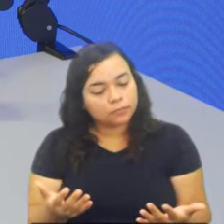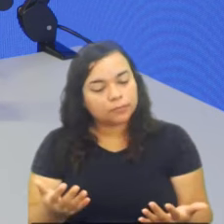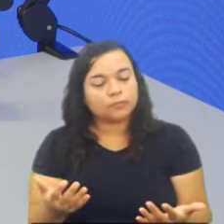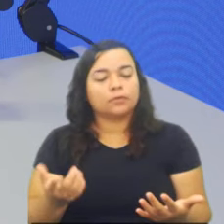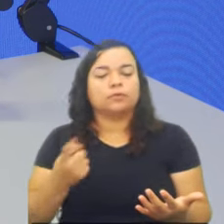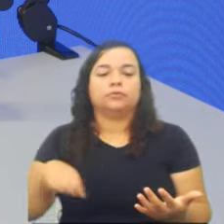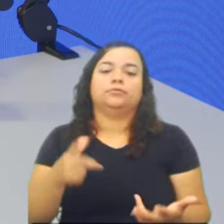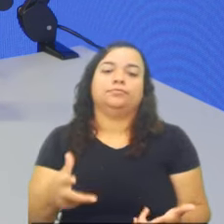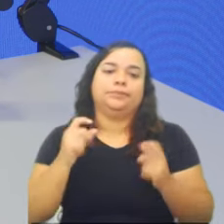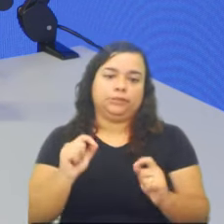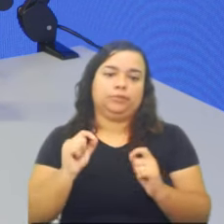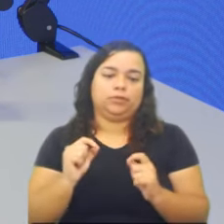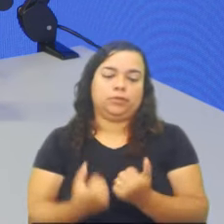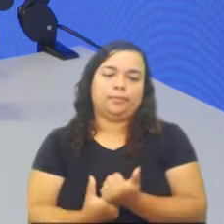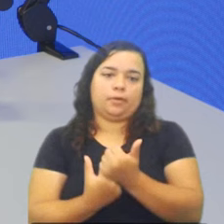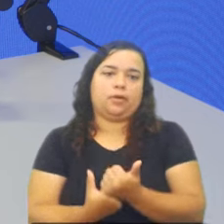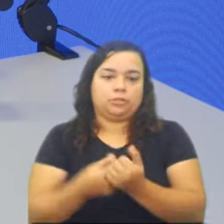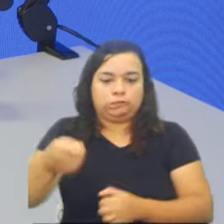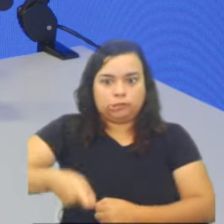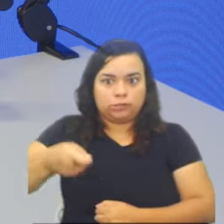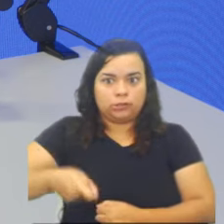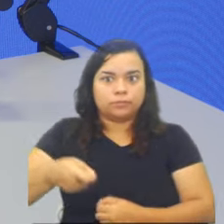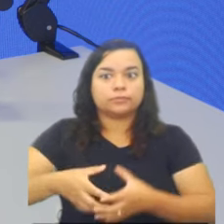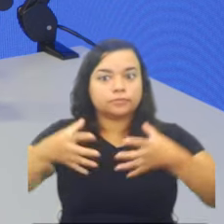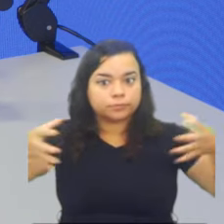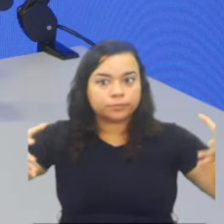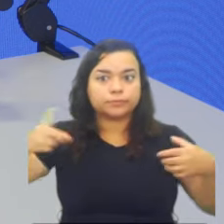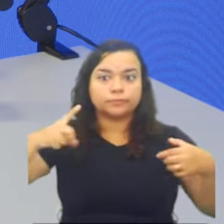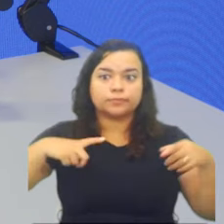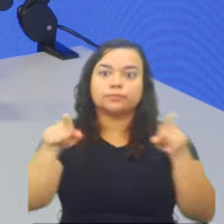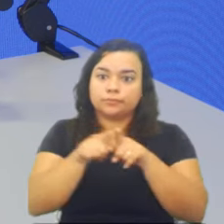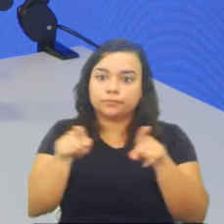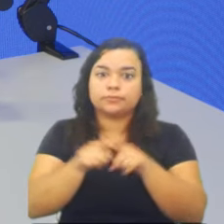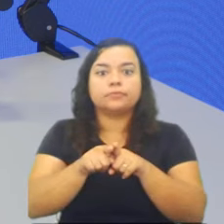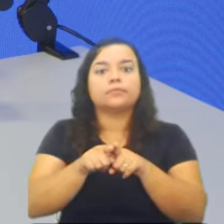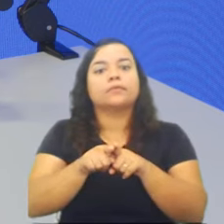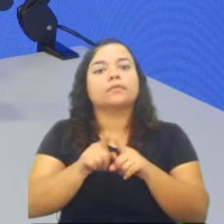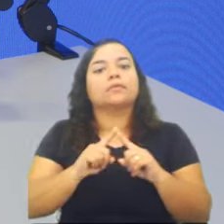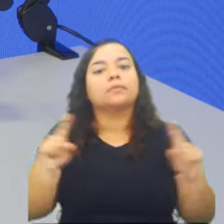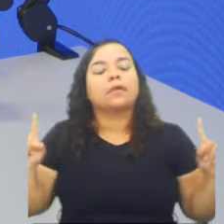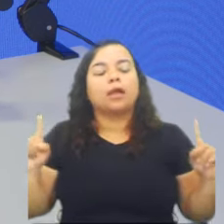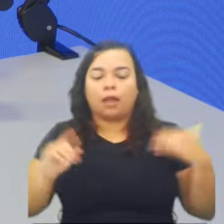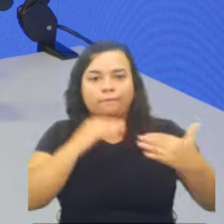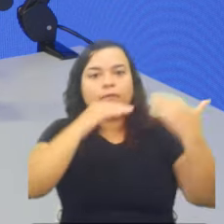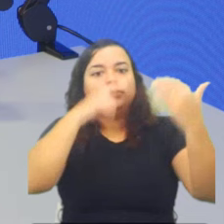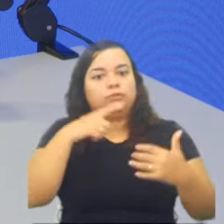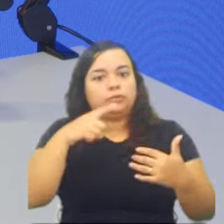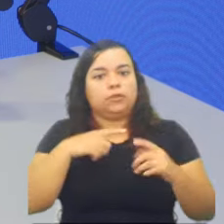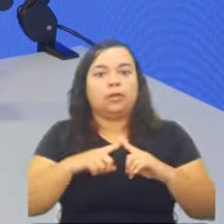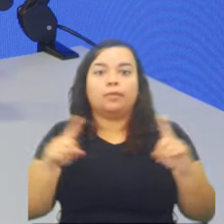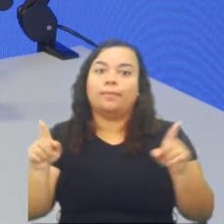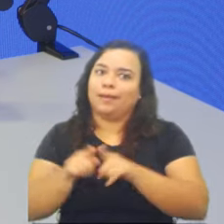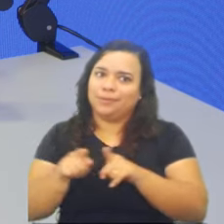gente percebe que o fundamentalismo né e as forças extremistas estão crescendo eh houve avanço sim